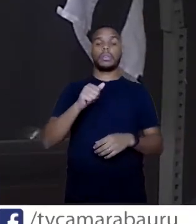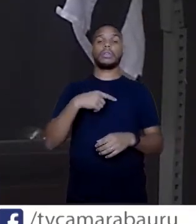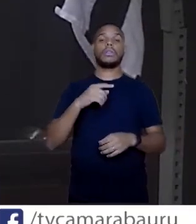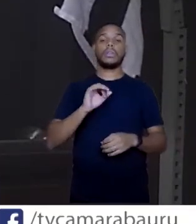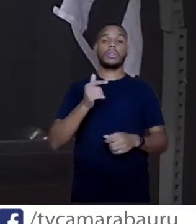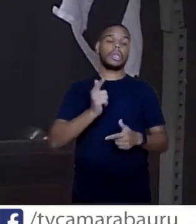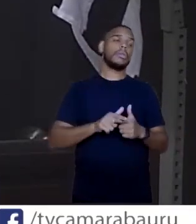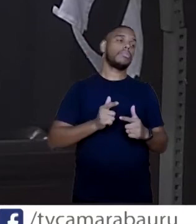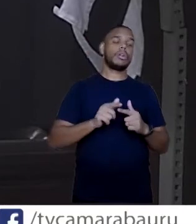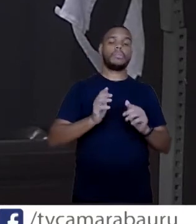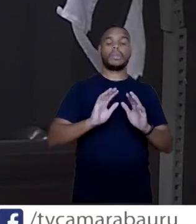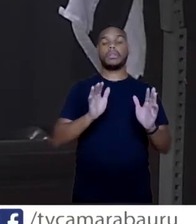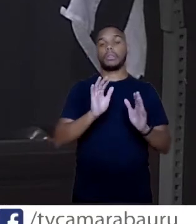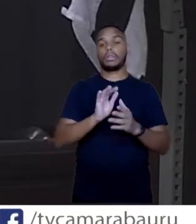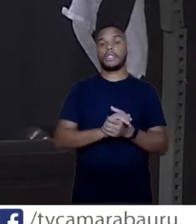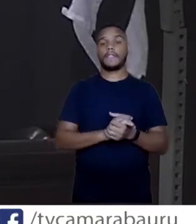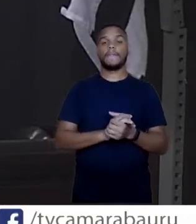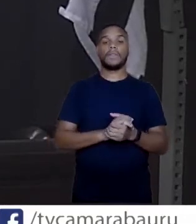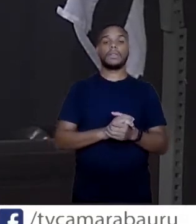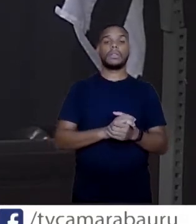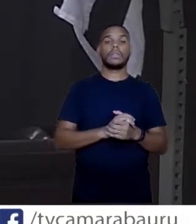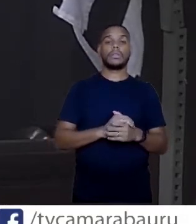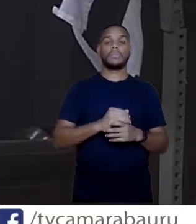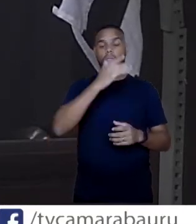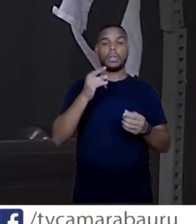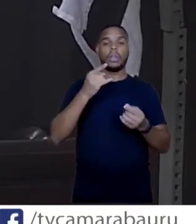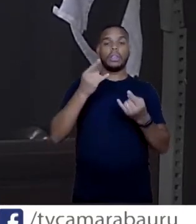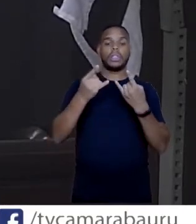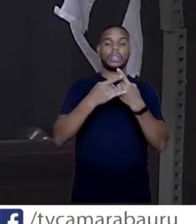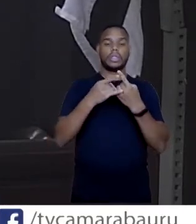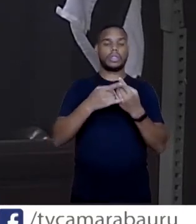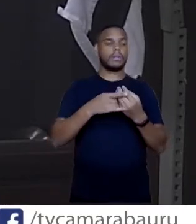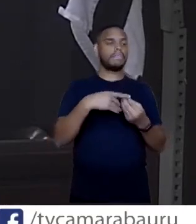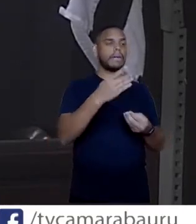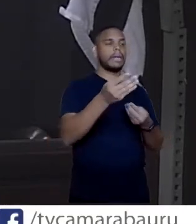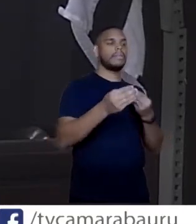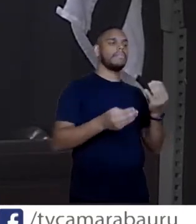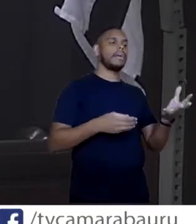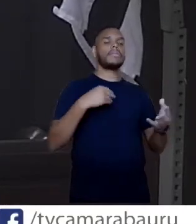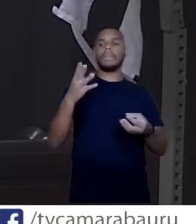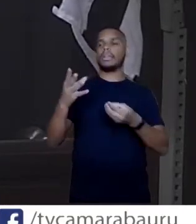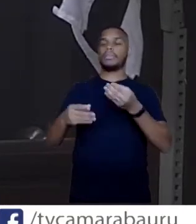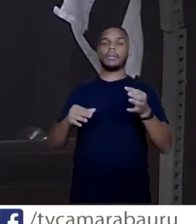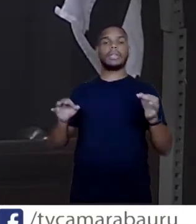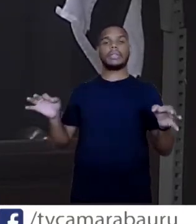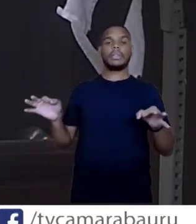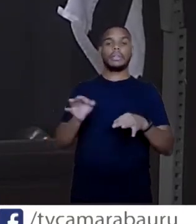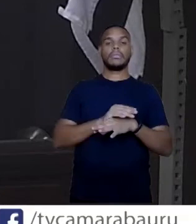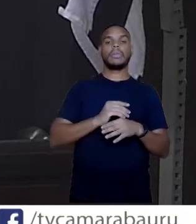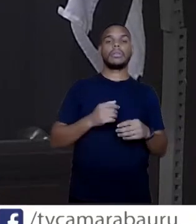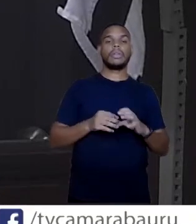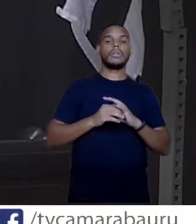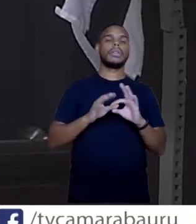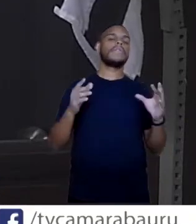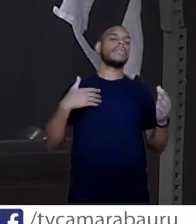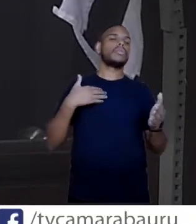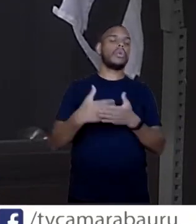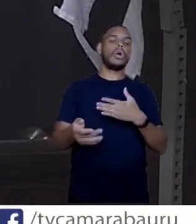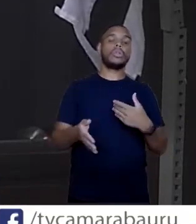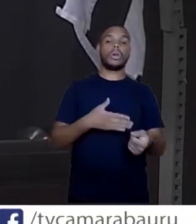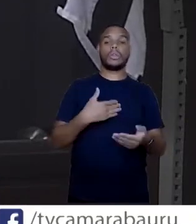aquela farra e desse distribuir preservativo agora pode tudo novamente